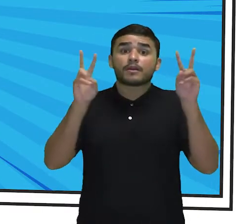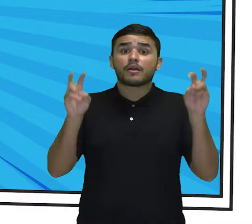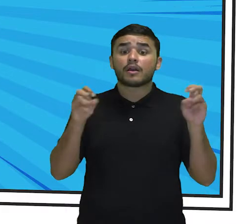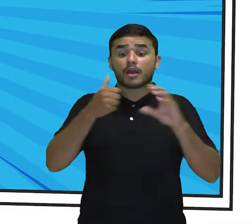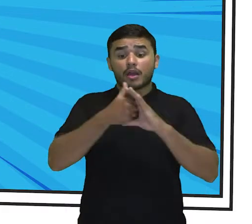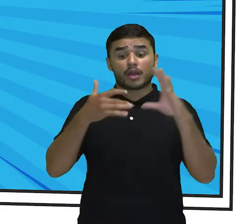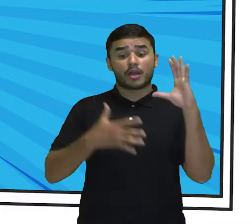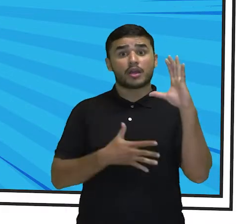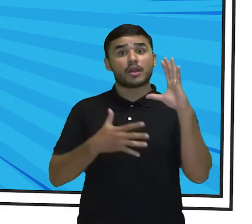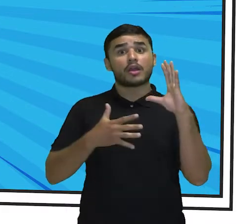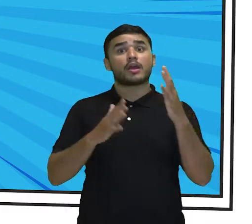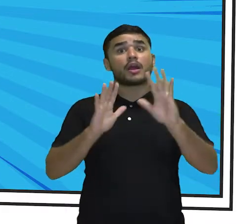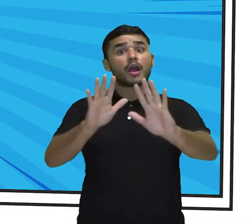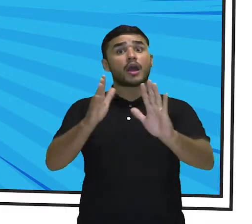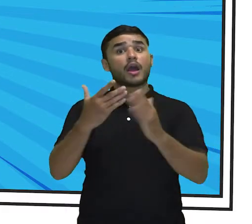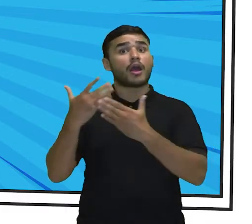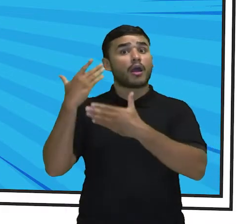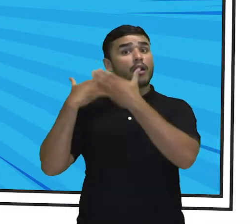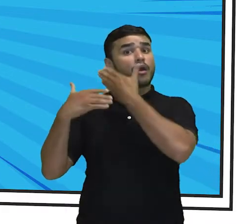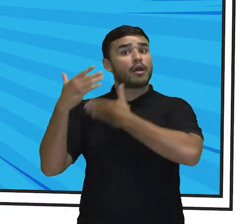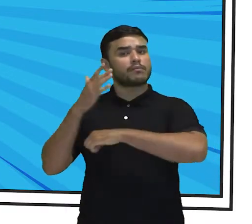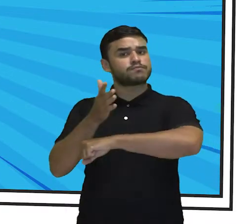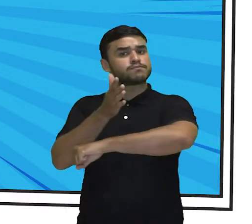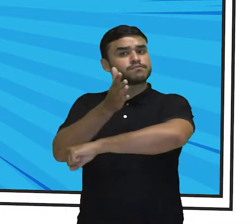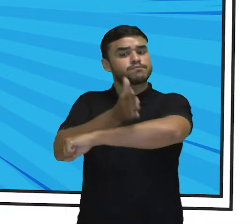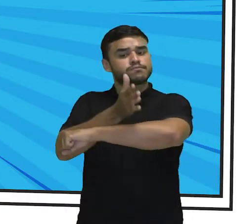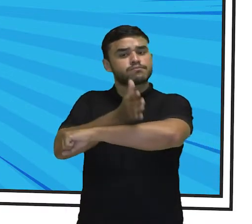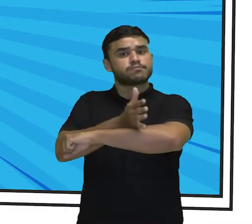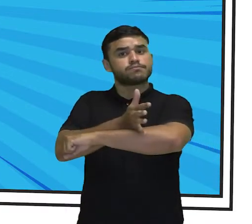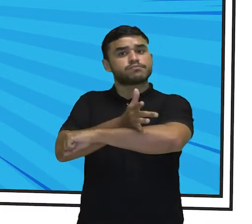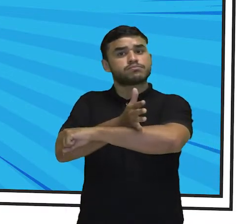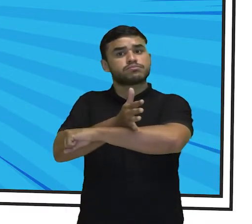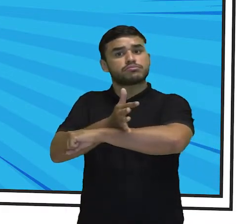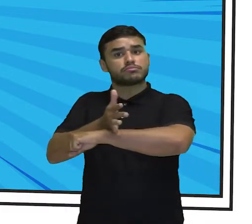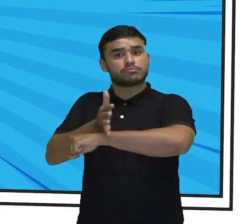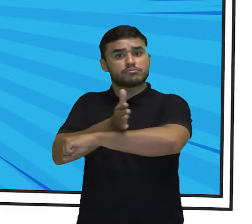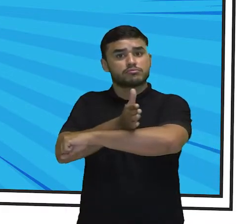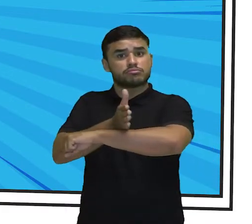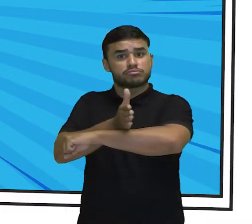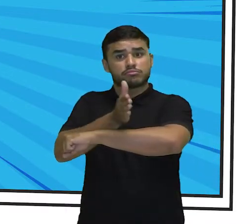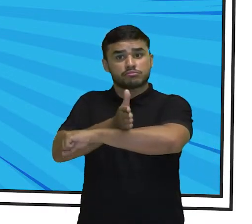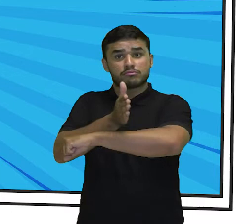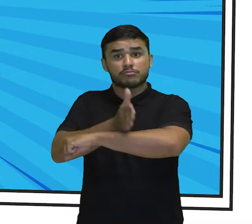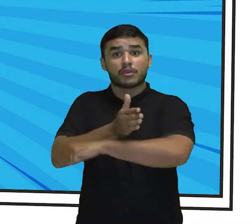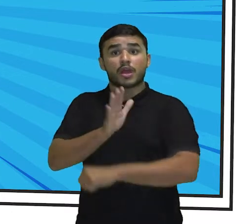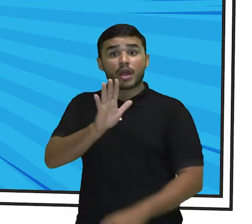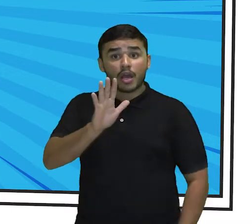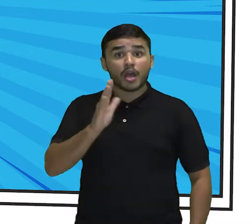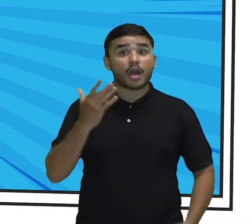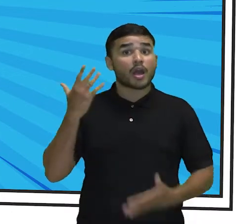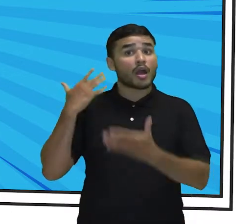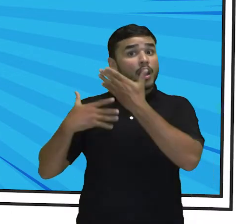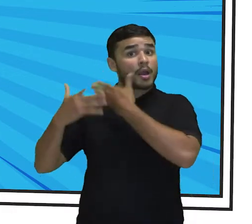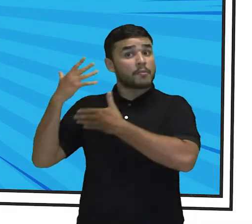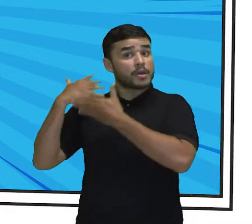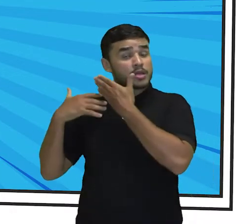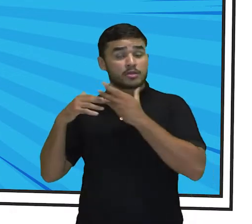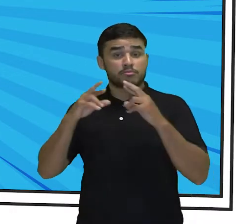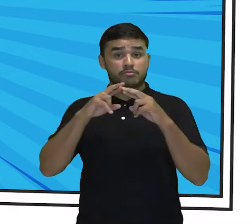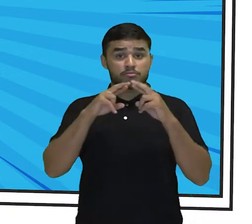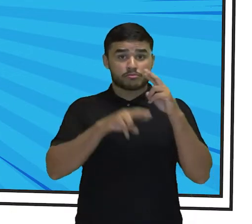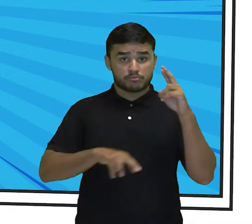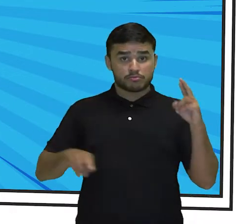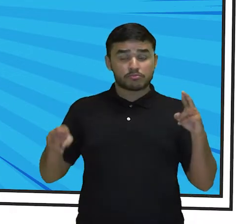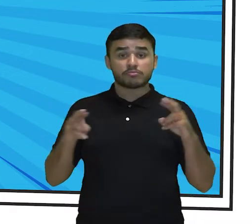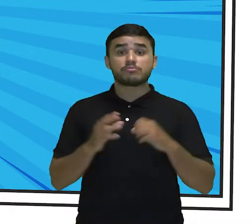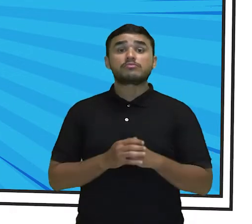aspectos medievalísticos, aspectos do período medieval. Entenderam? É do período medieval. Mas